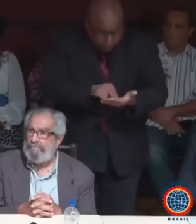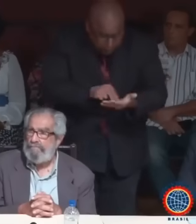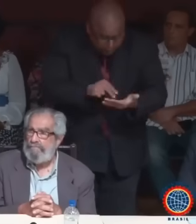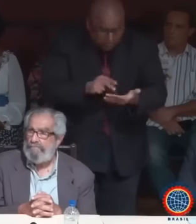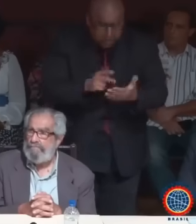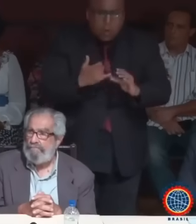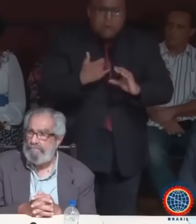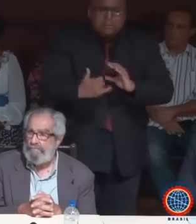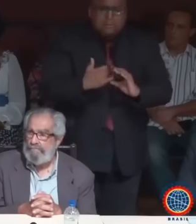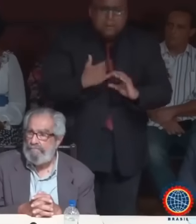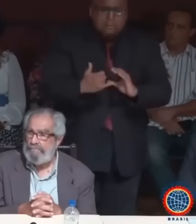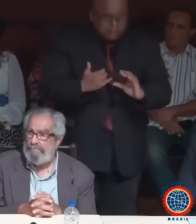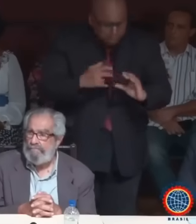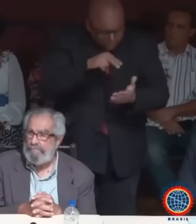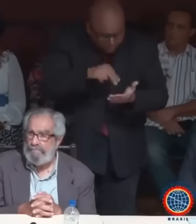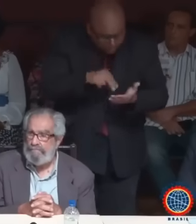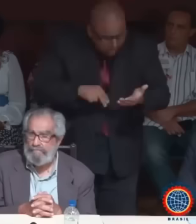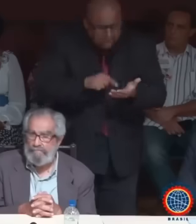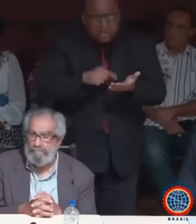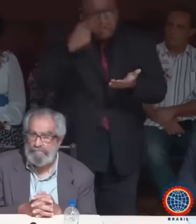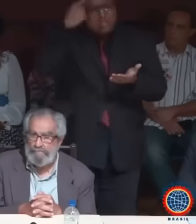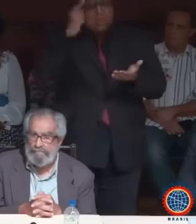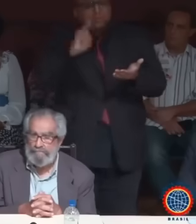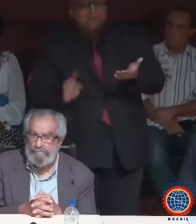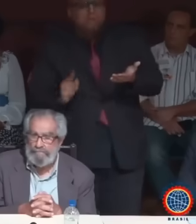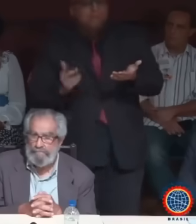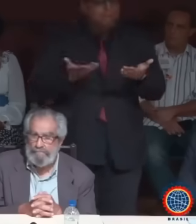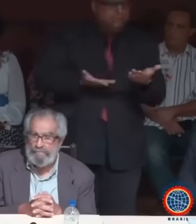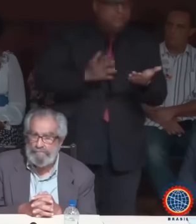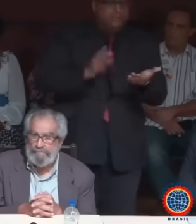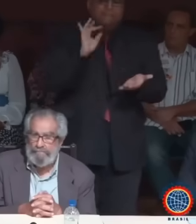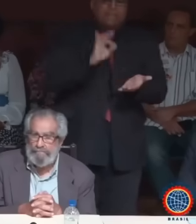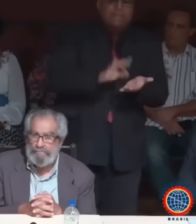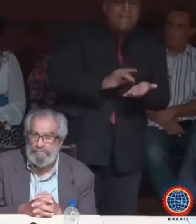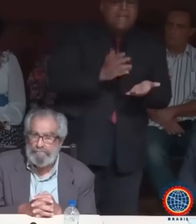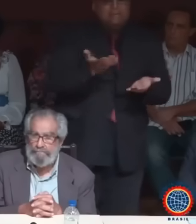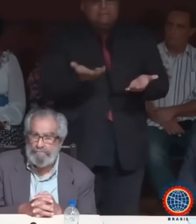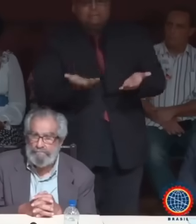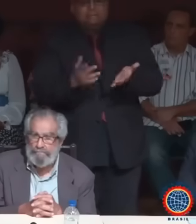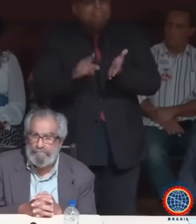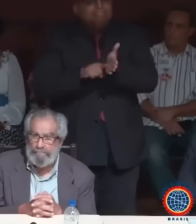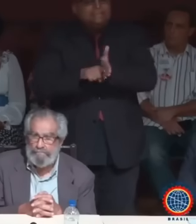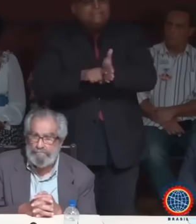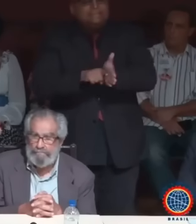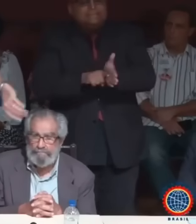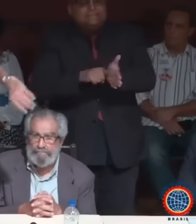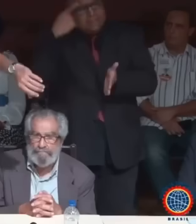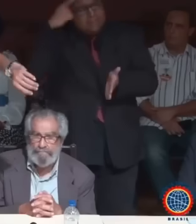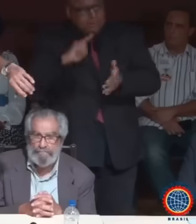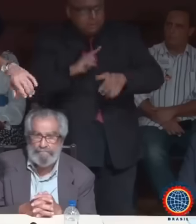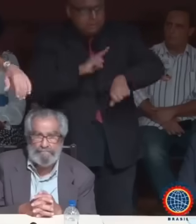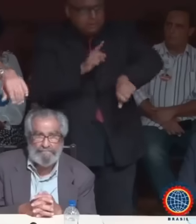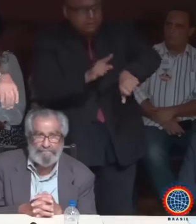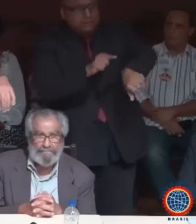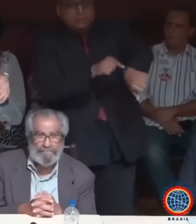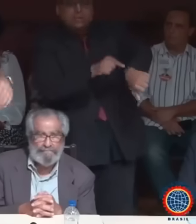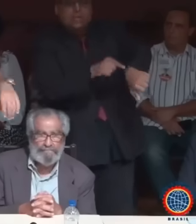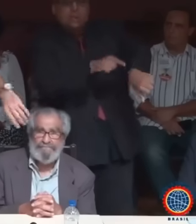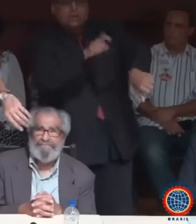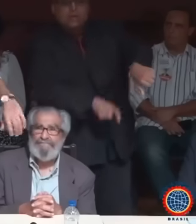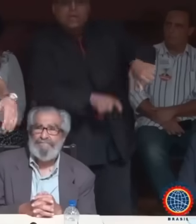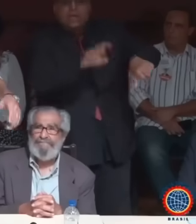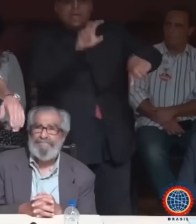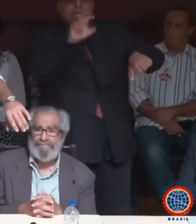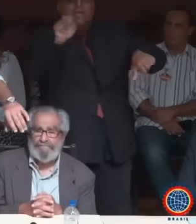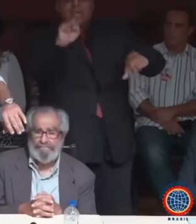uma mensagem, ela não sabe, ela não tem onde checar, por exemplo, se esse relógio aqui custa ou